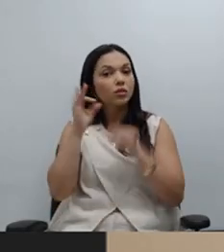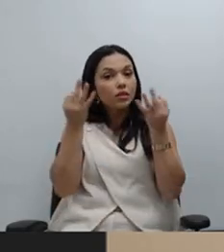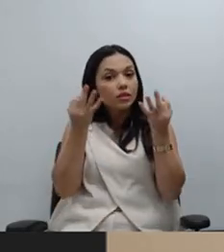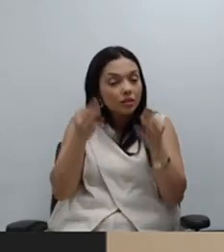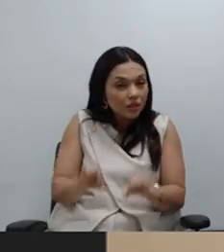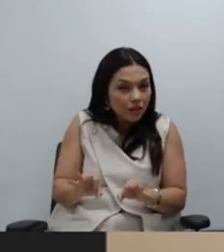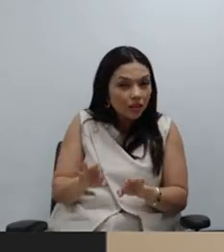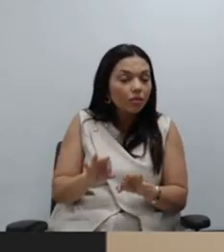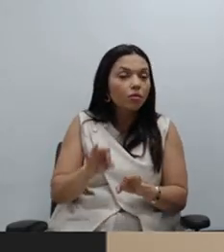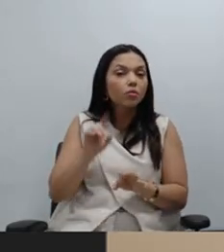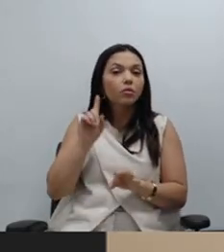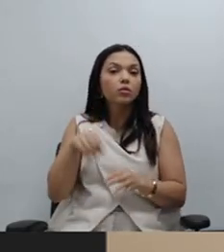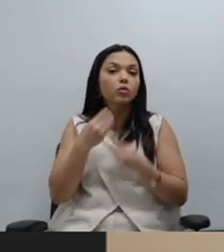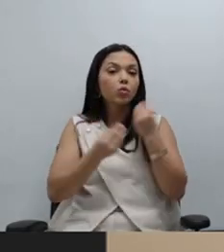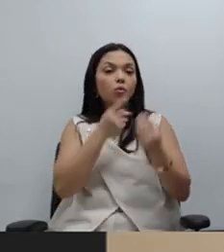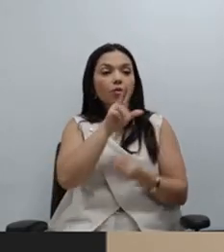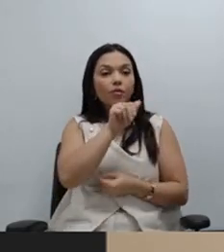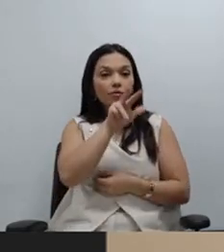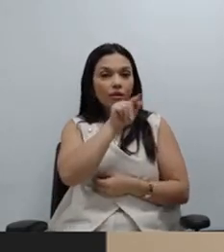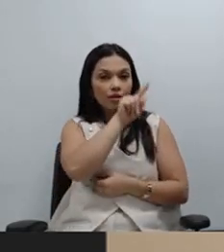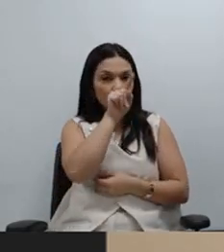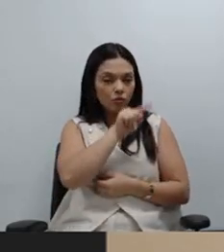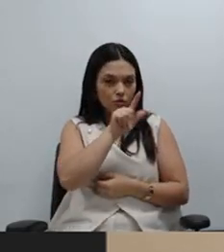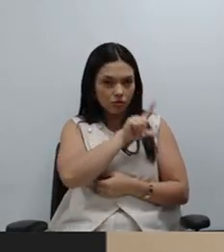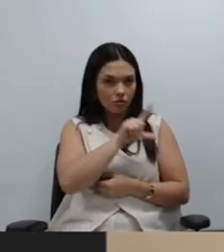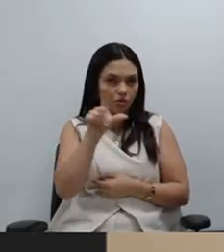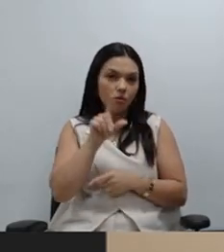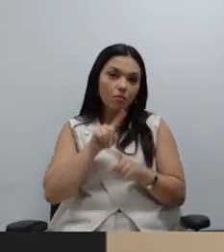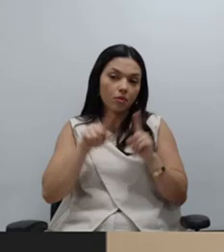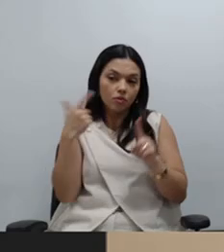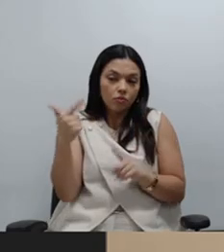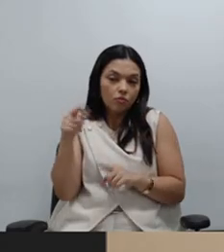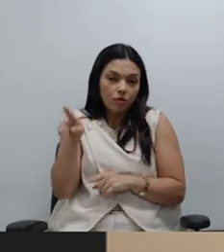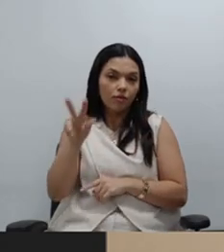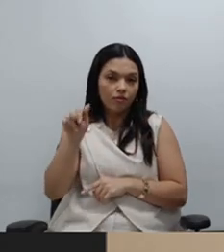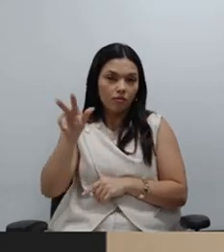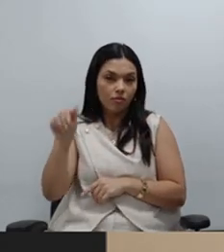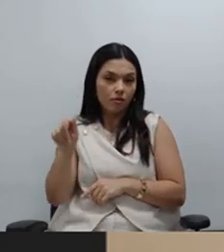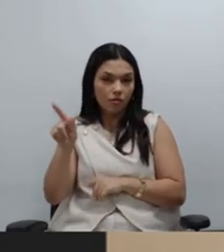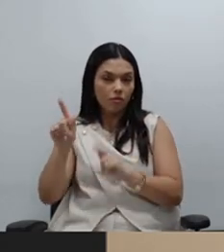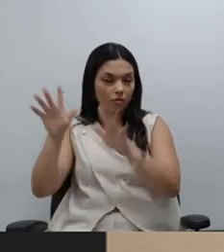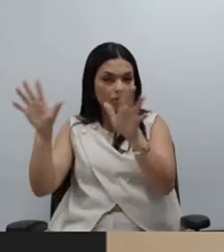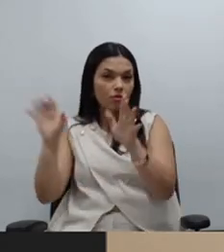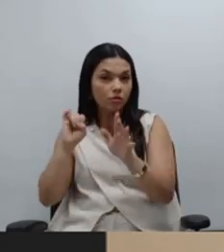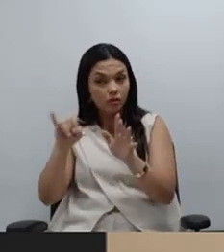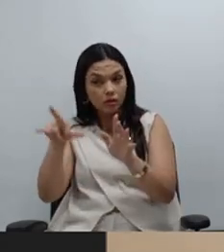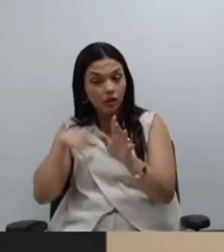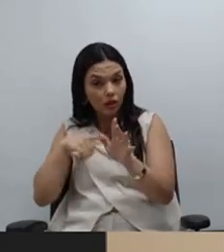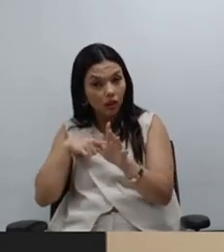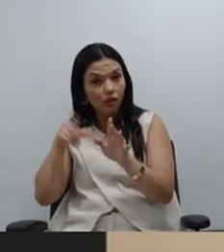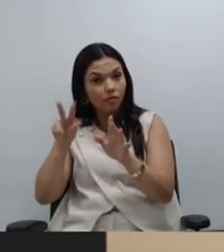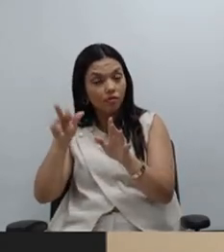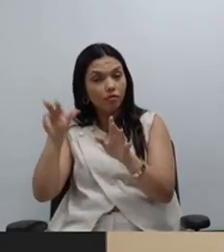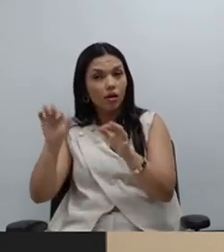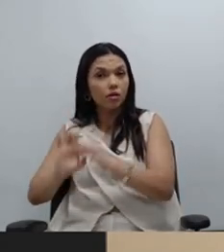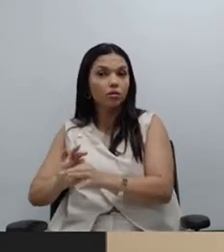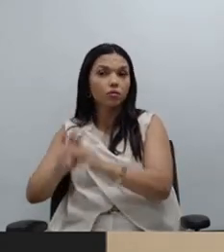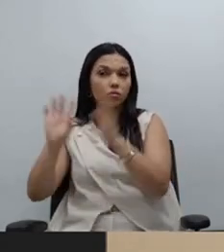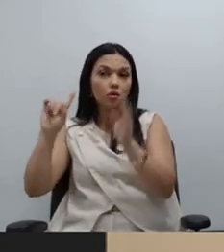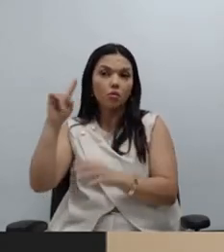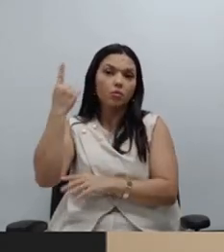são para o SIC Leste, mas é fato que não são para o SIC Guarulhos. Do contrário, não haveria essa disponibilização da vaga como